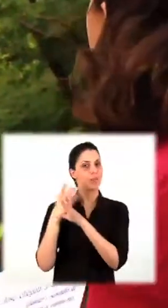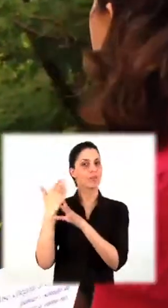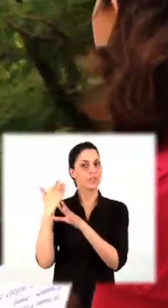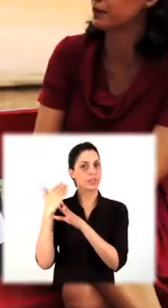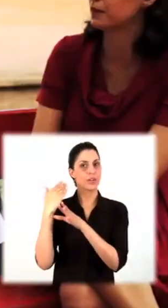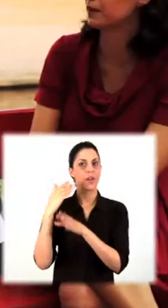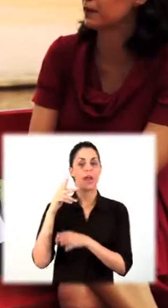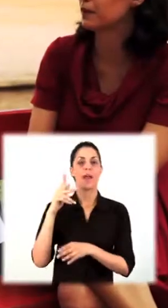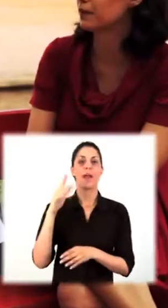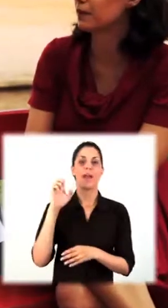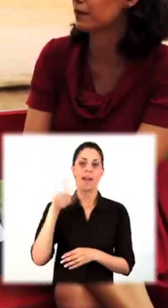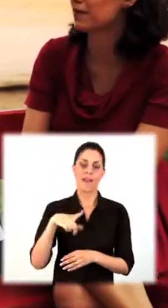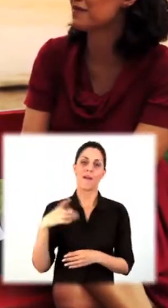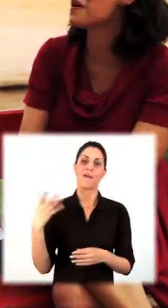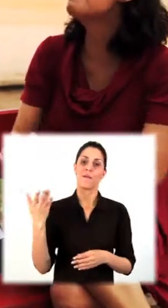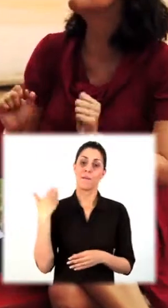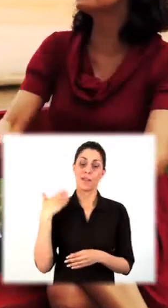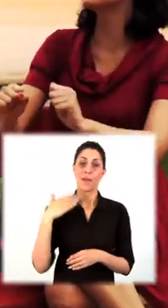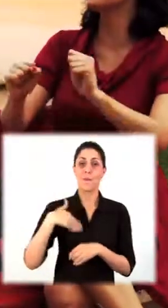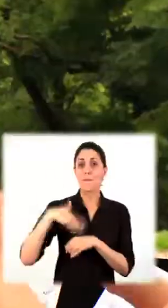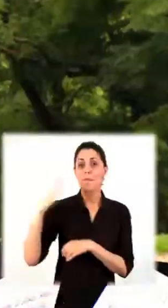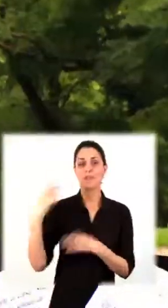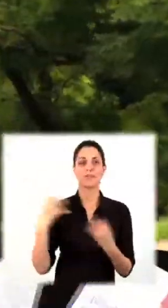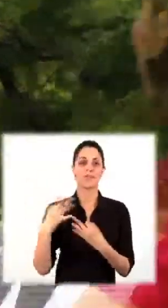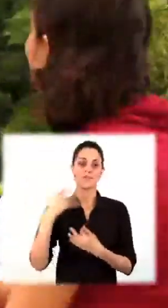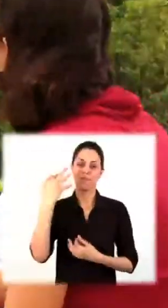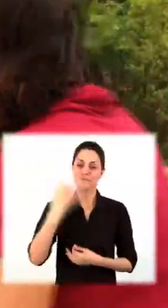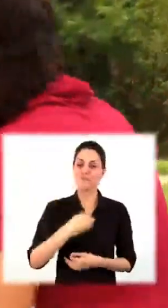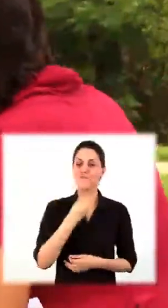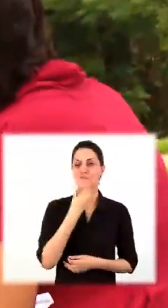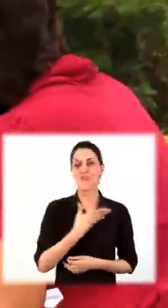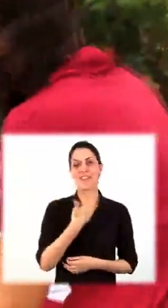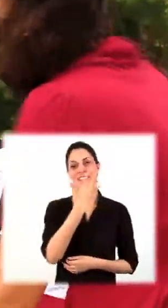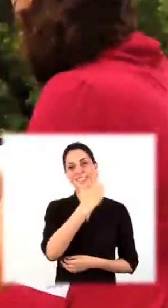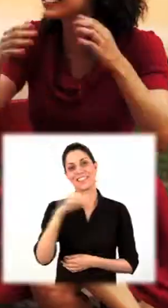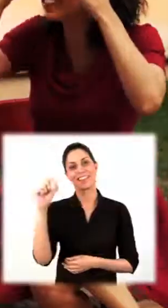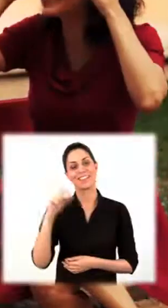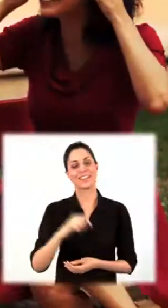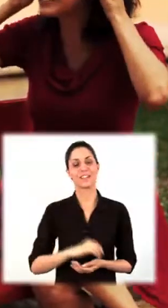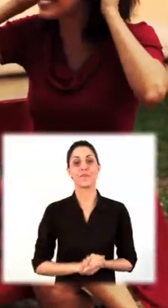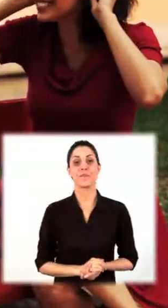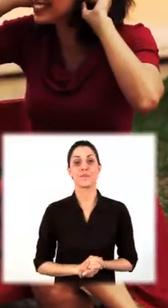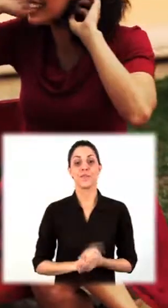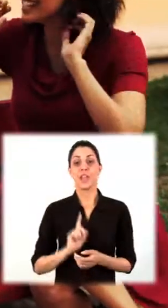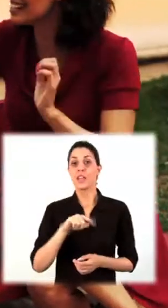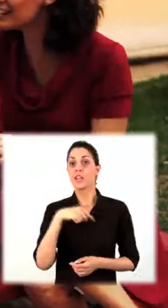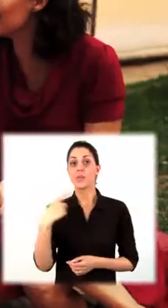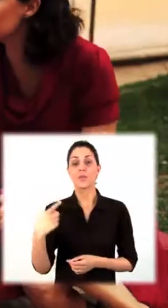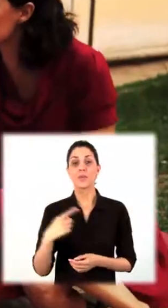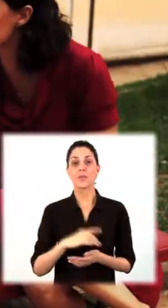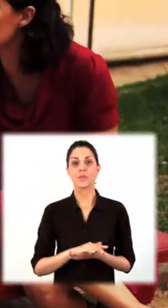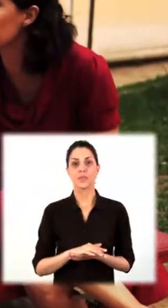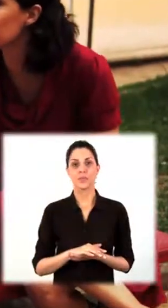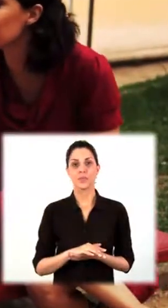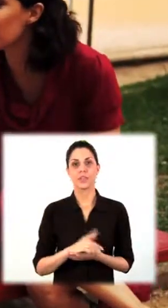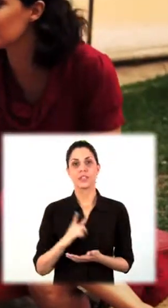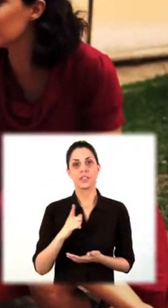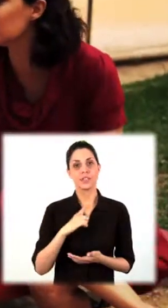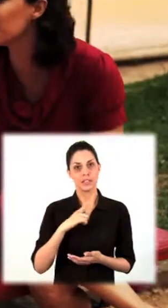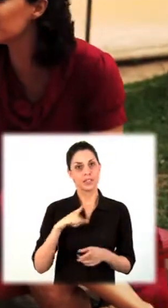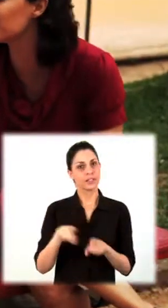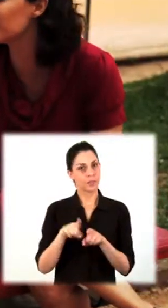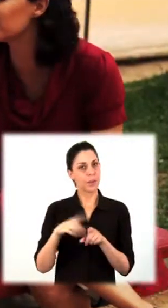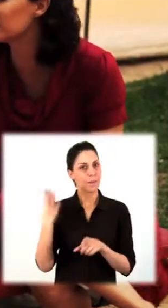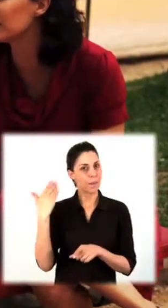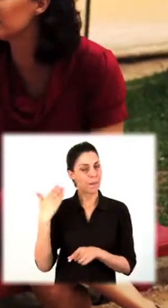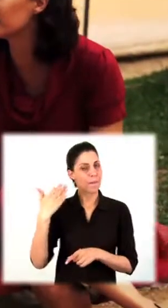no passado? É o pretérito mais que perfeito. Muito bem, nota 10, isso mesmo. E essa outra aqui, é pretérito